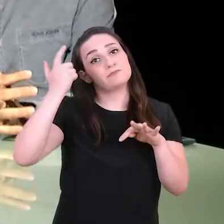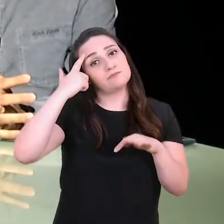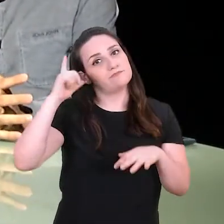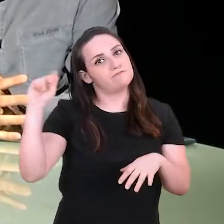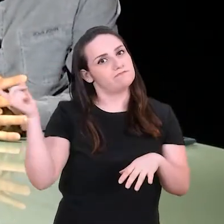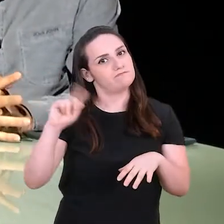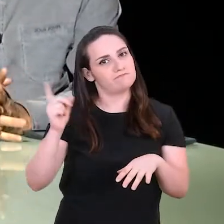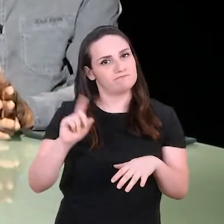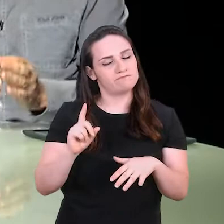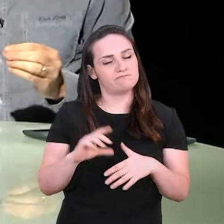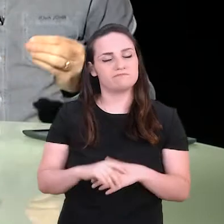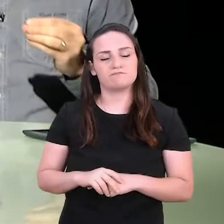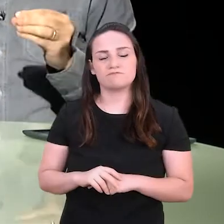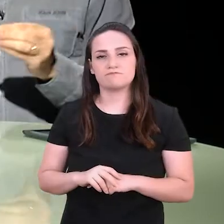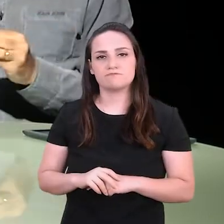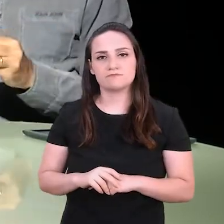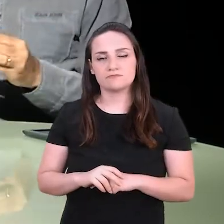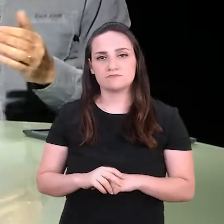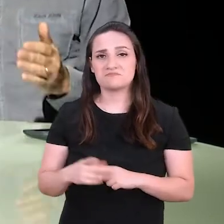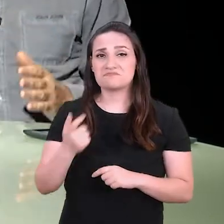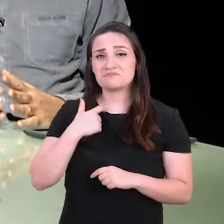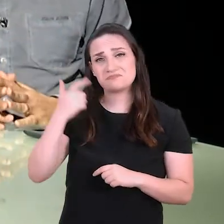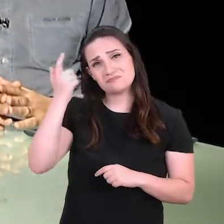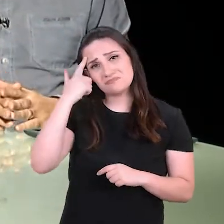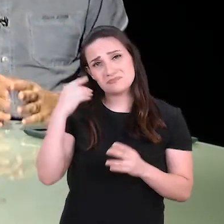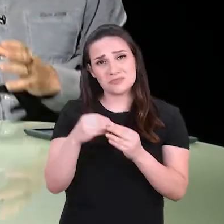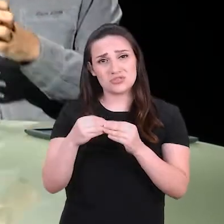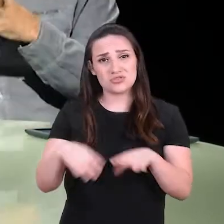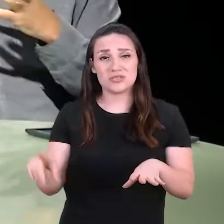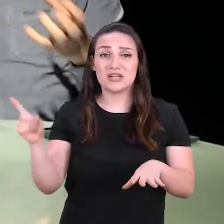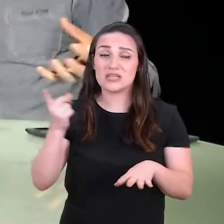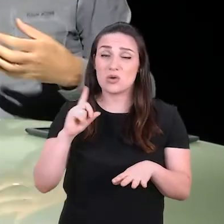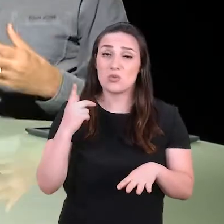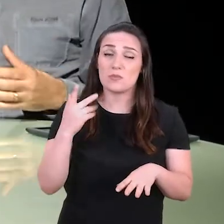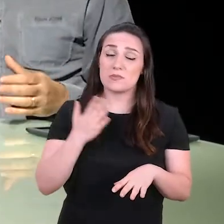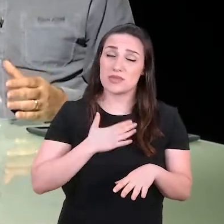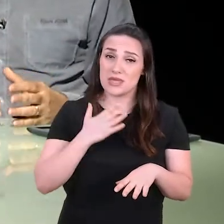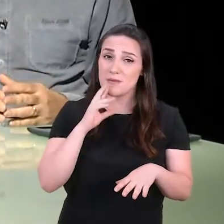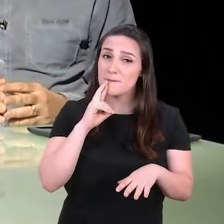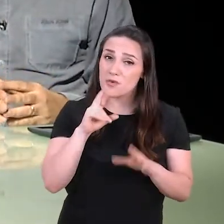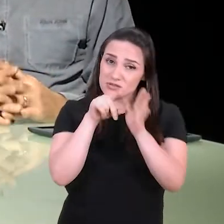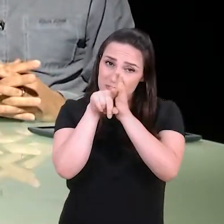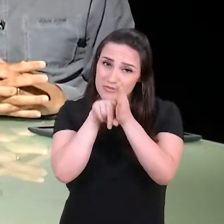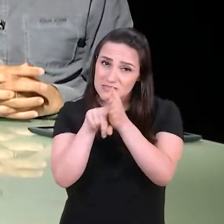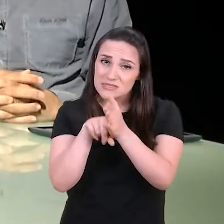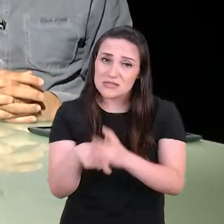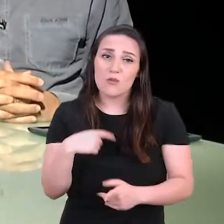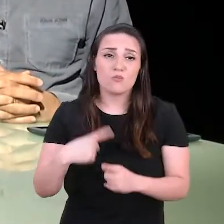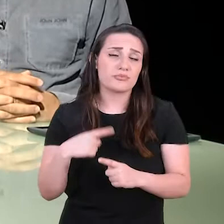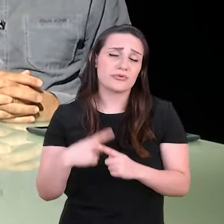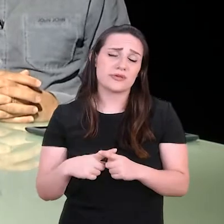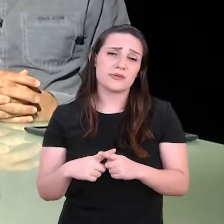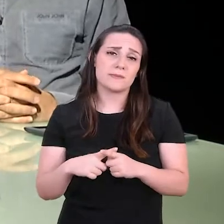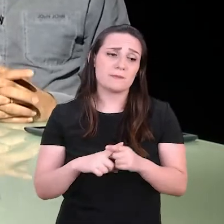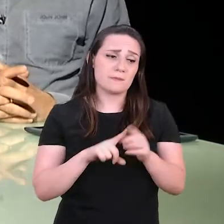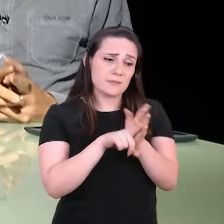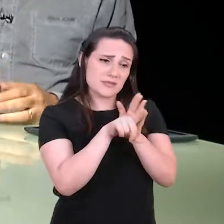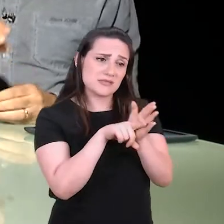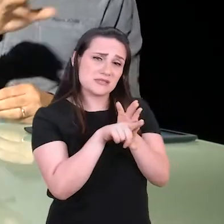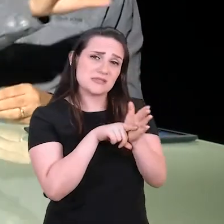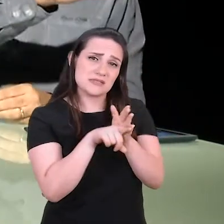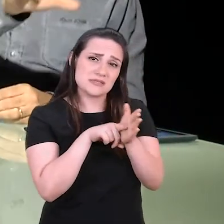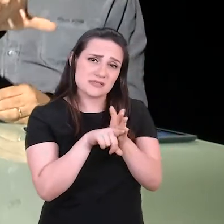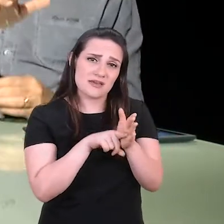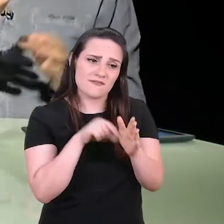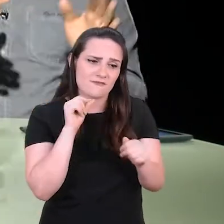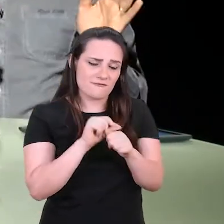acredito que não tenha impactado, não tenha impactado no resultado da pesquisa, porque normalmente as pesquisas elas vão